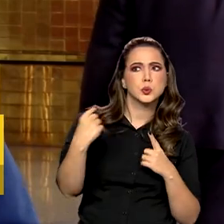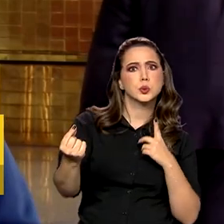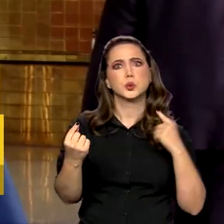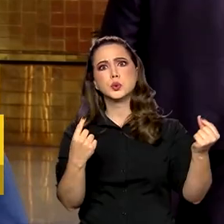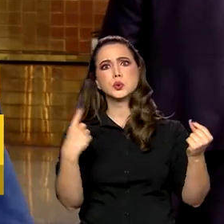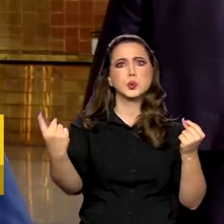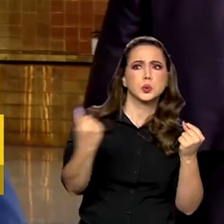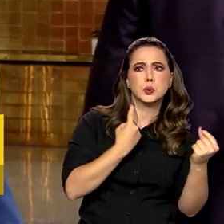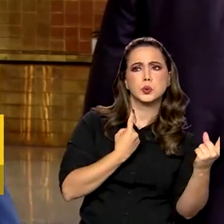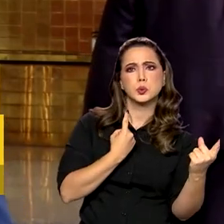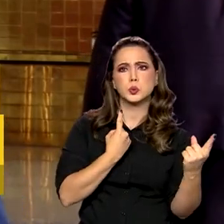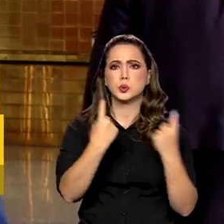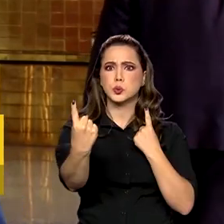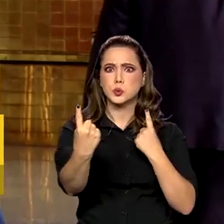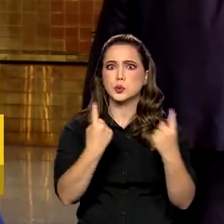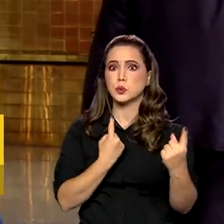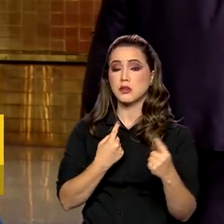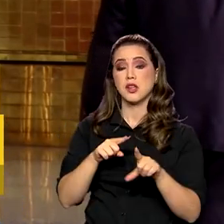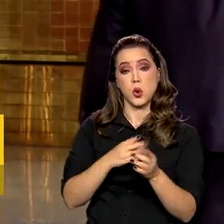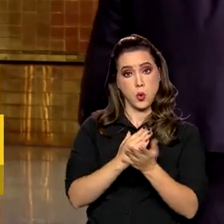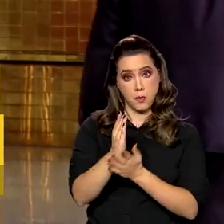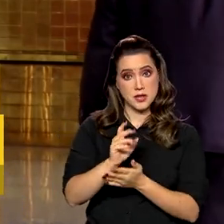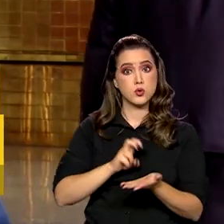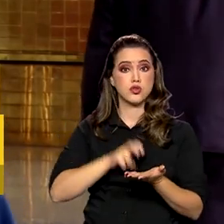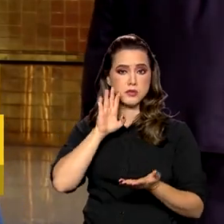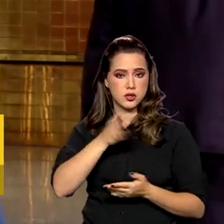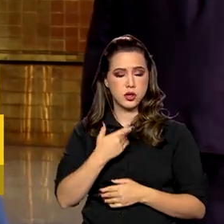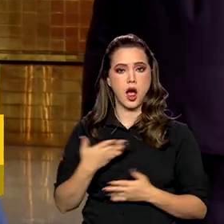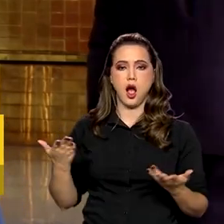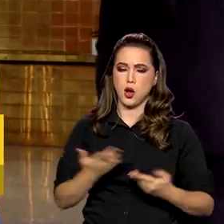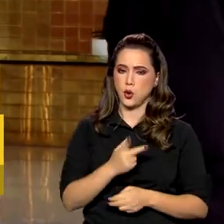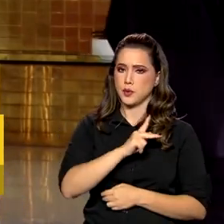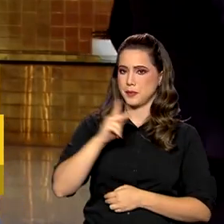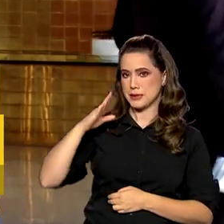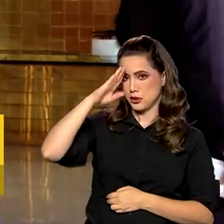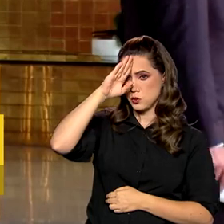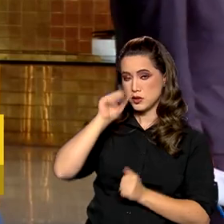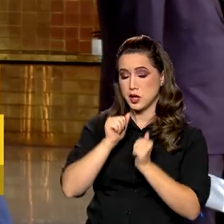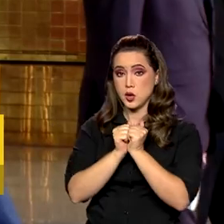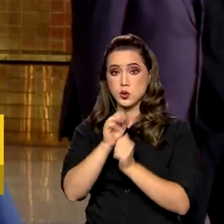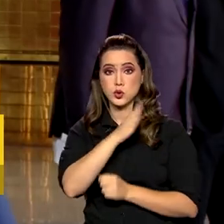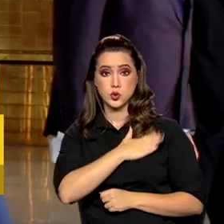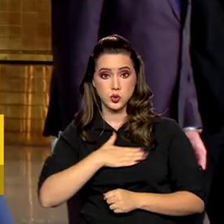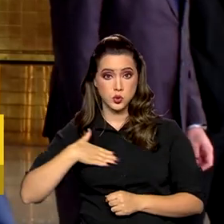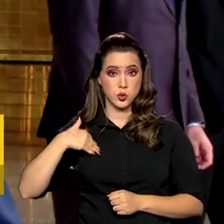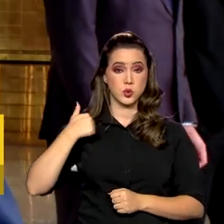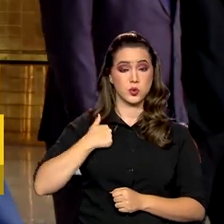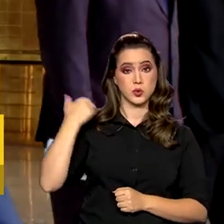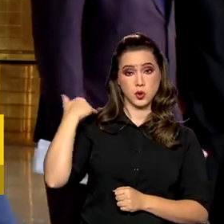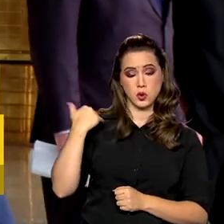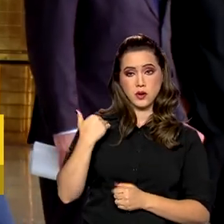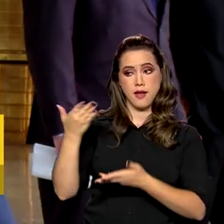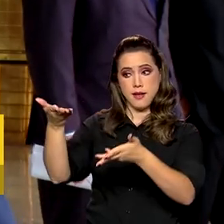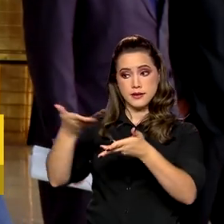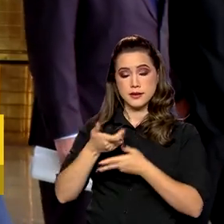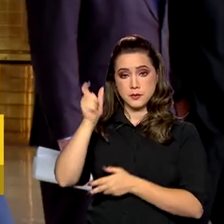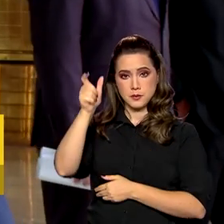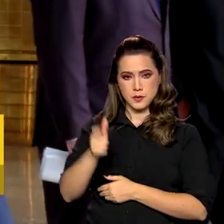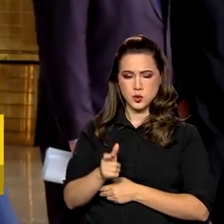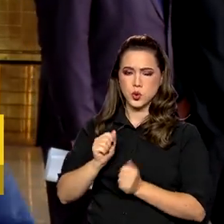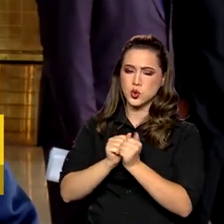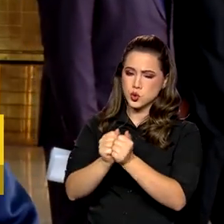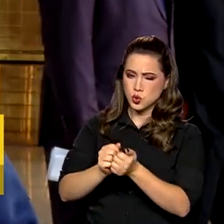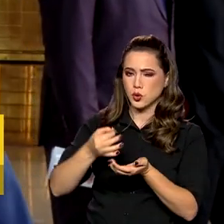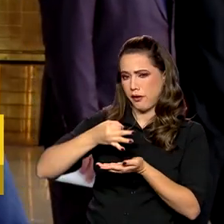viu? Neste momento, o presidente da República, Jair Bolsonaro, a primeira-dama, Michele Bolsonaro, recebem autoridades para um café da